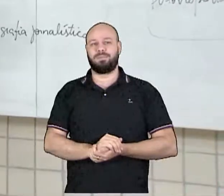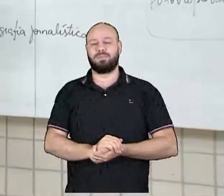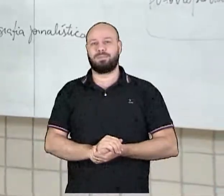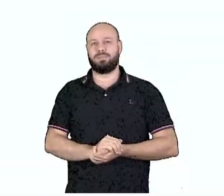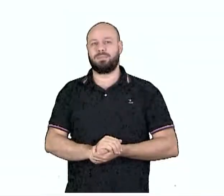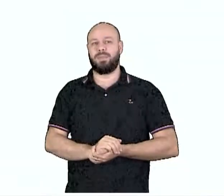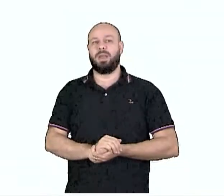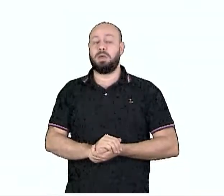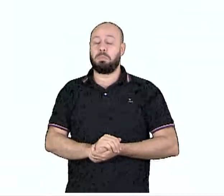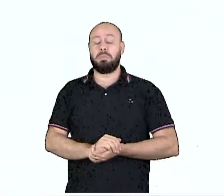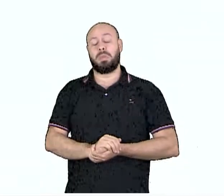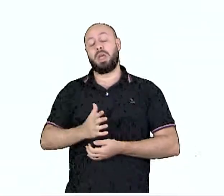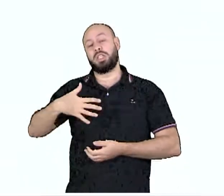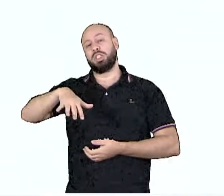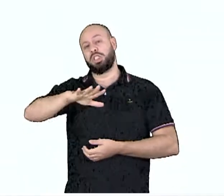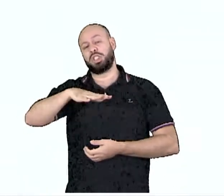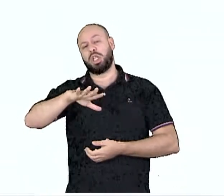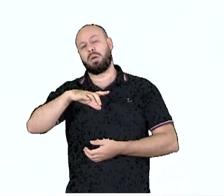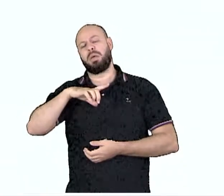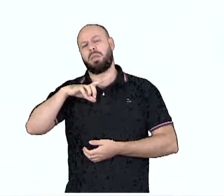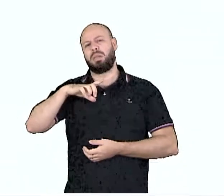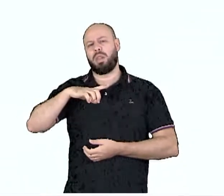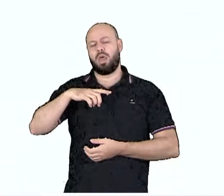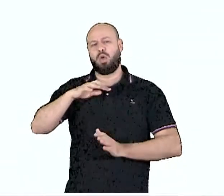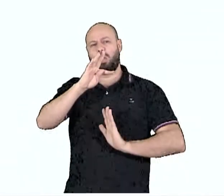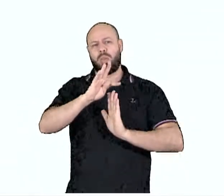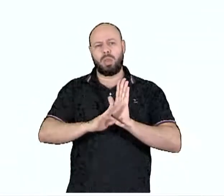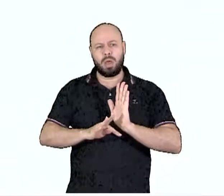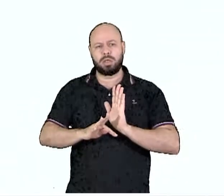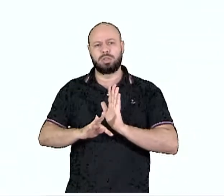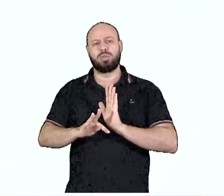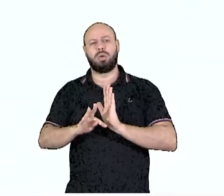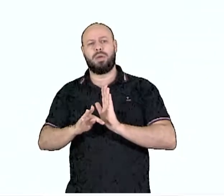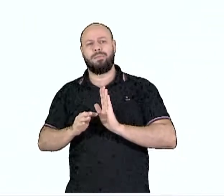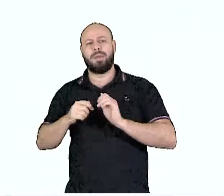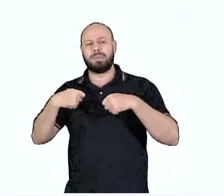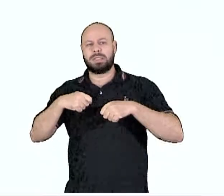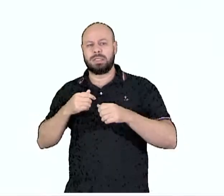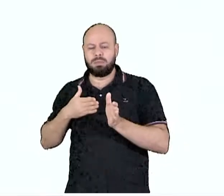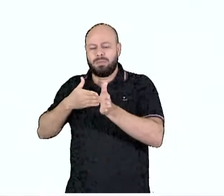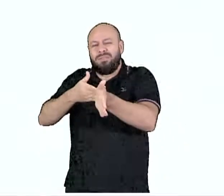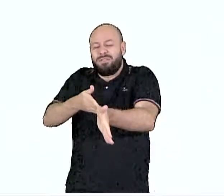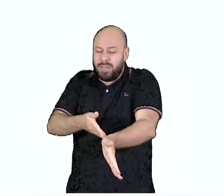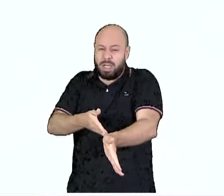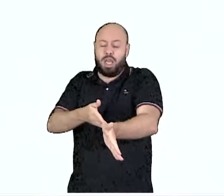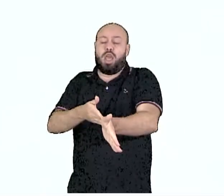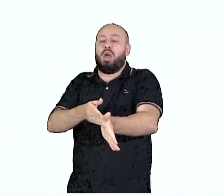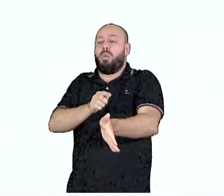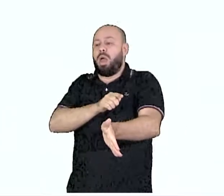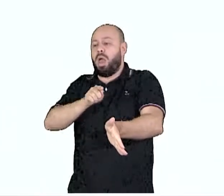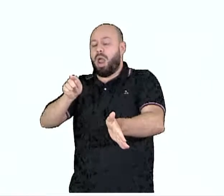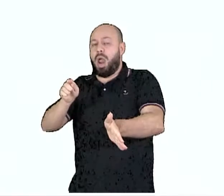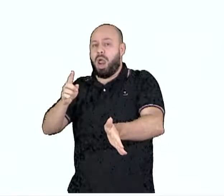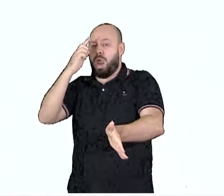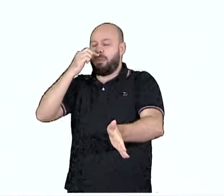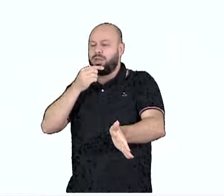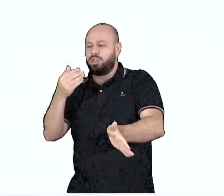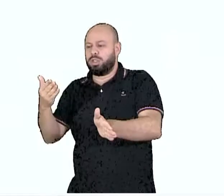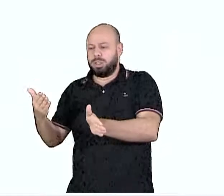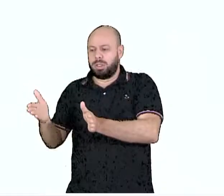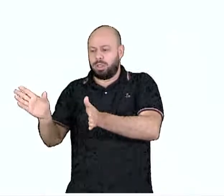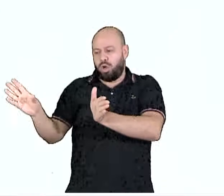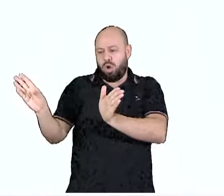De modo geral, um bom texto alternativo deve ser fiel o quê? À sua imagem. E escrito de forma